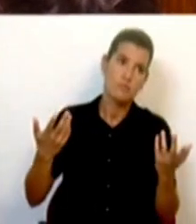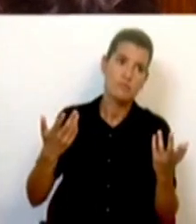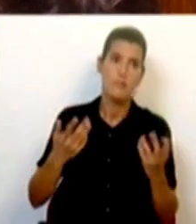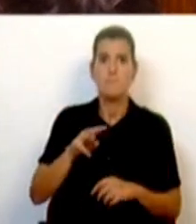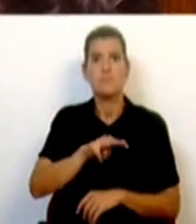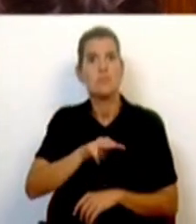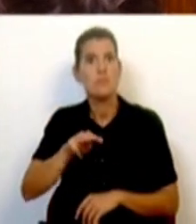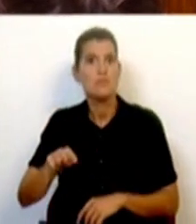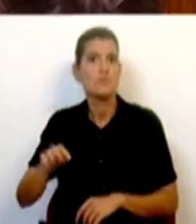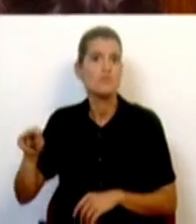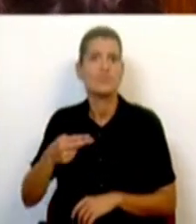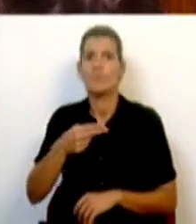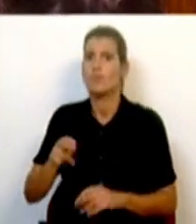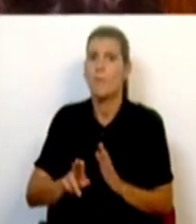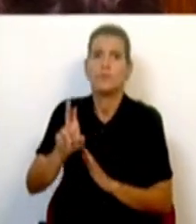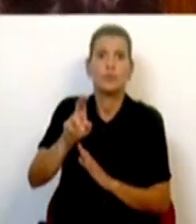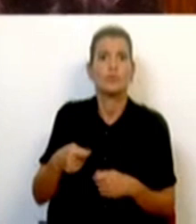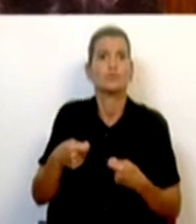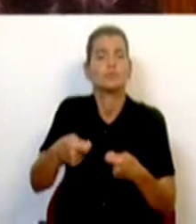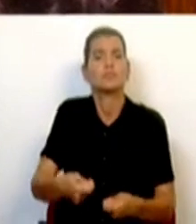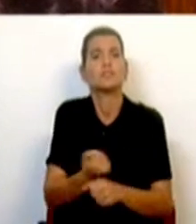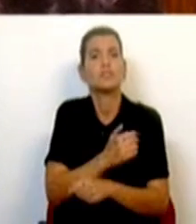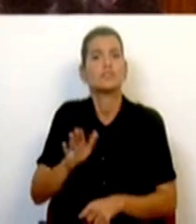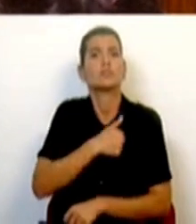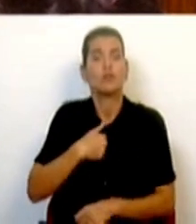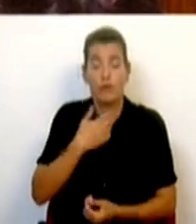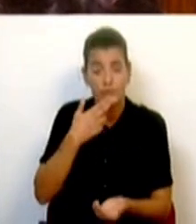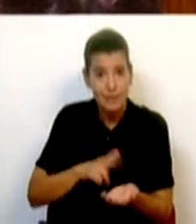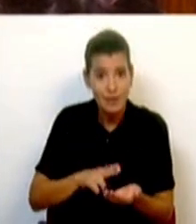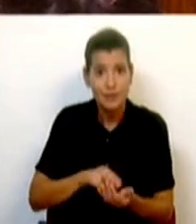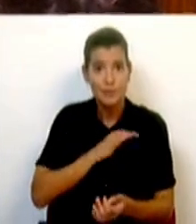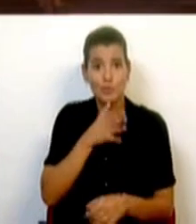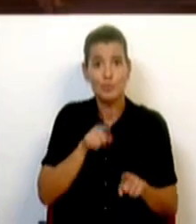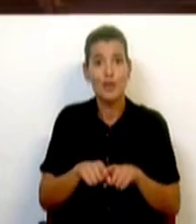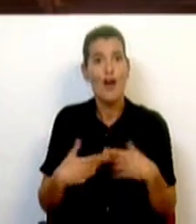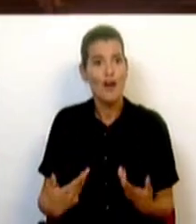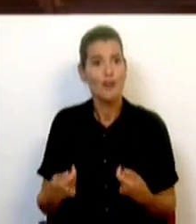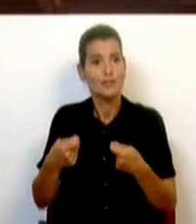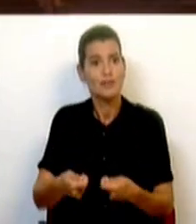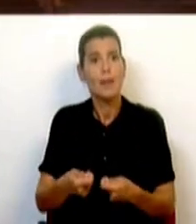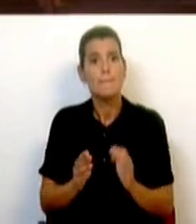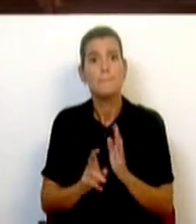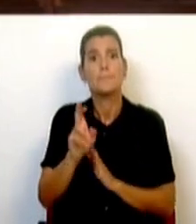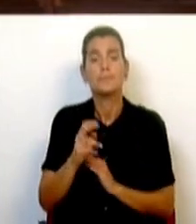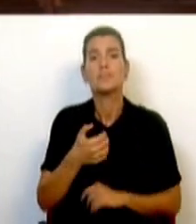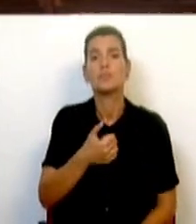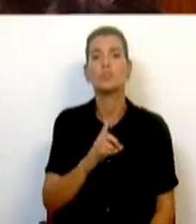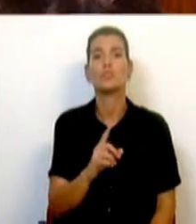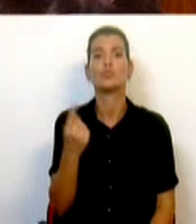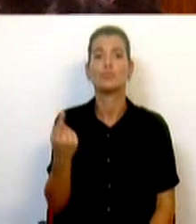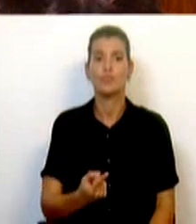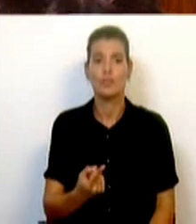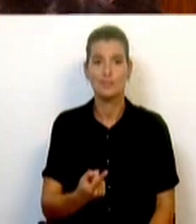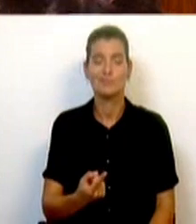muitos milhares de milhões de euros o investimento no Serviço Nacional de Saúde. É verdade, Sr. Deputado. Hoje investimos mais 56% do